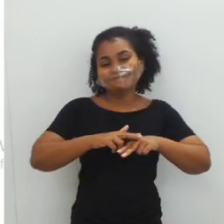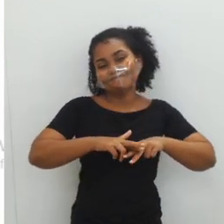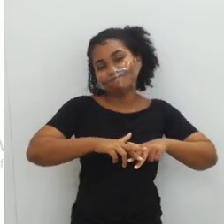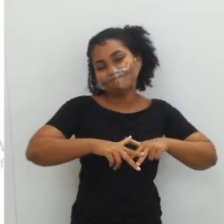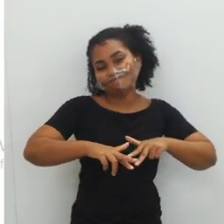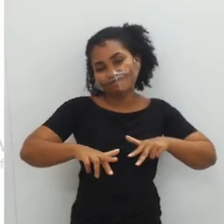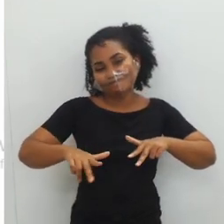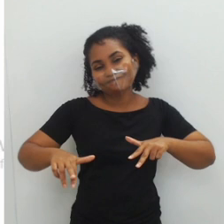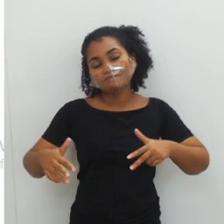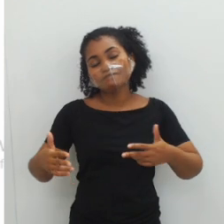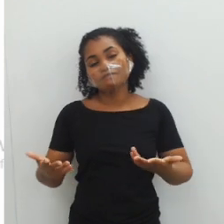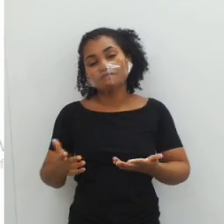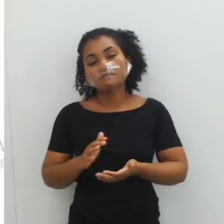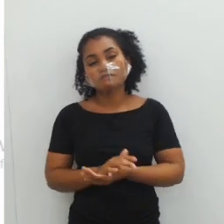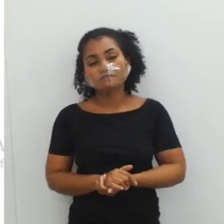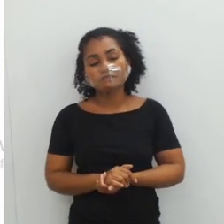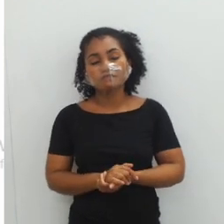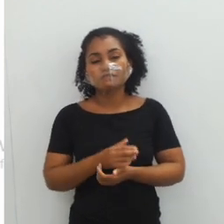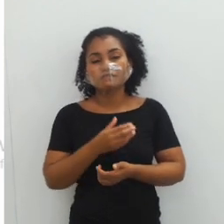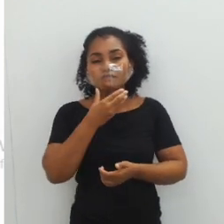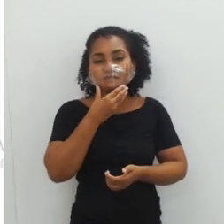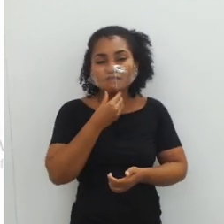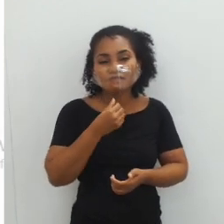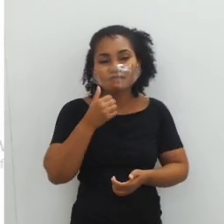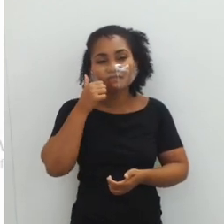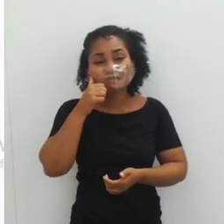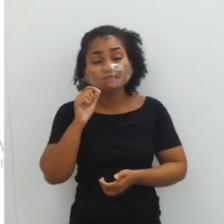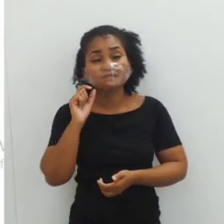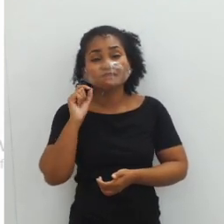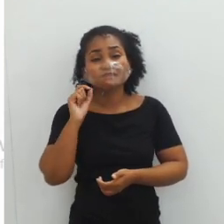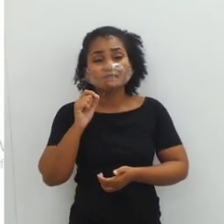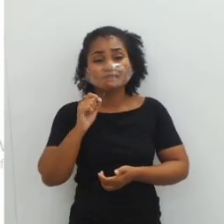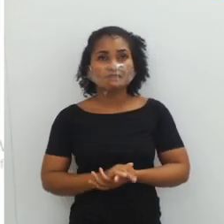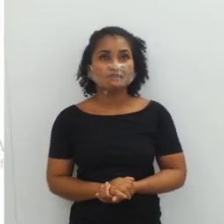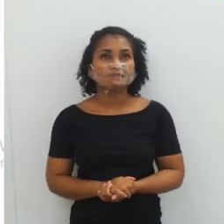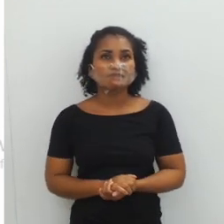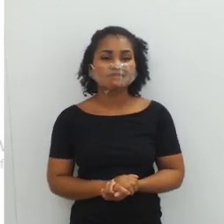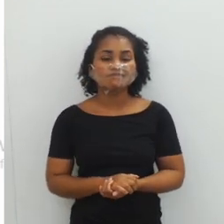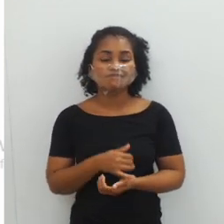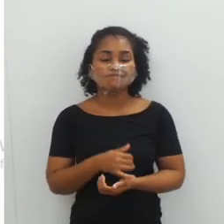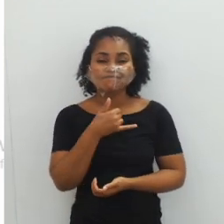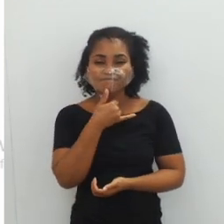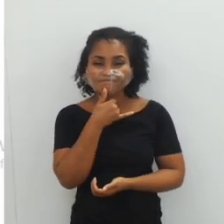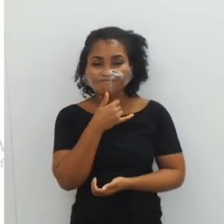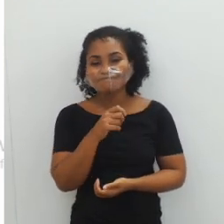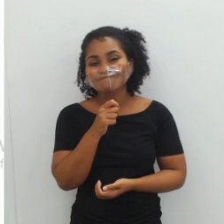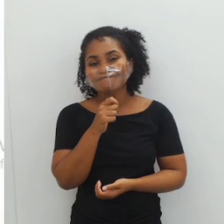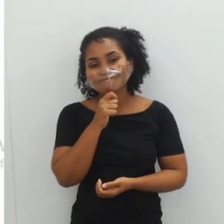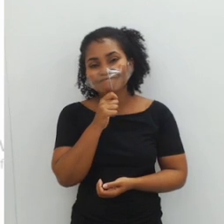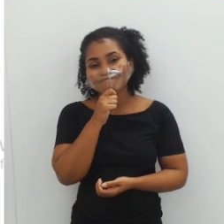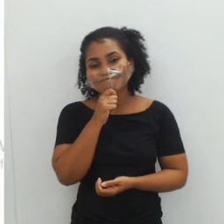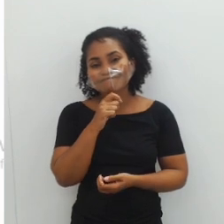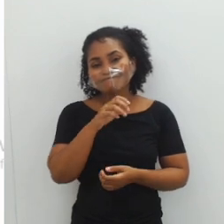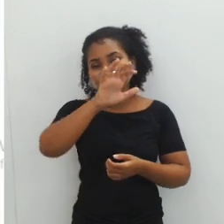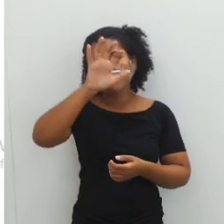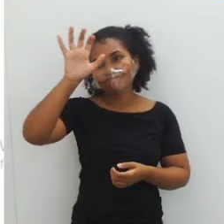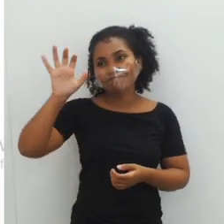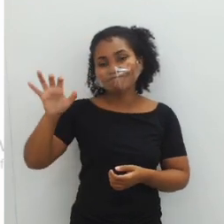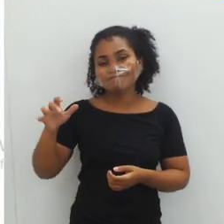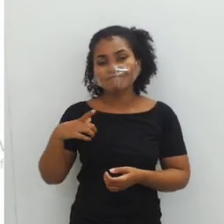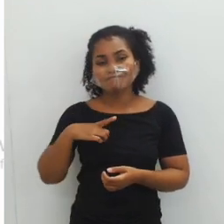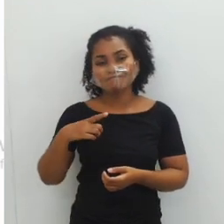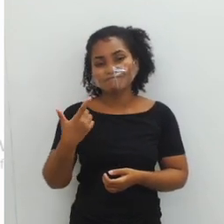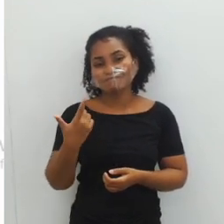gênero, né? Homens e mulheres que, infelizmente, ainda em muitas partes do mundo não têm os